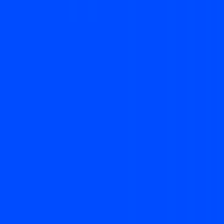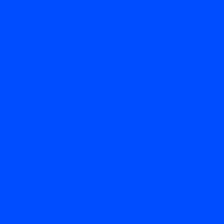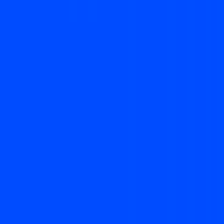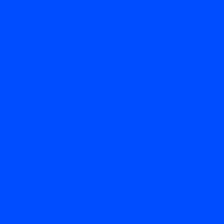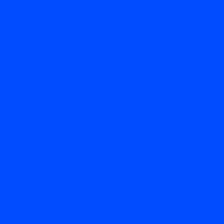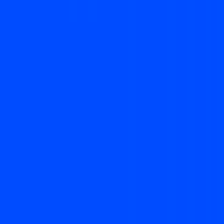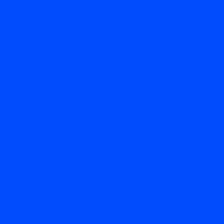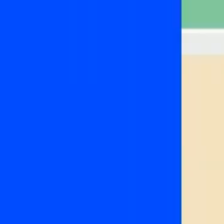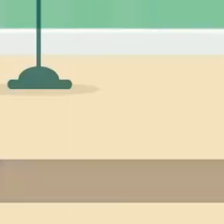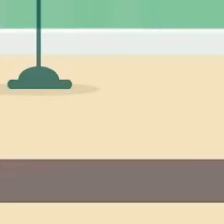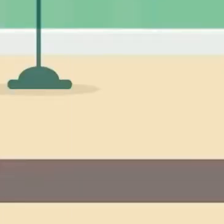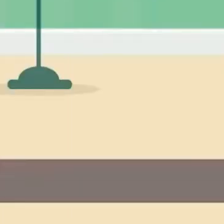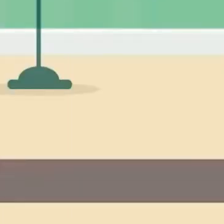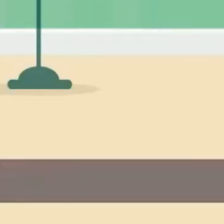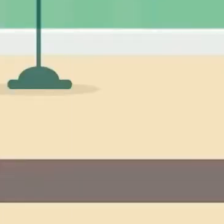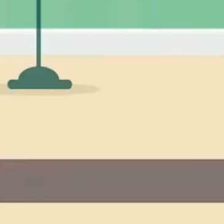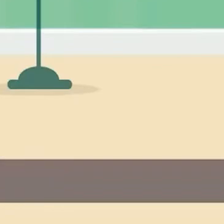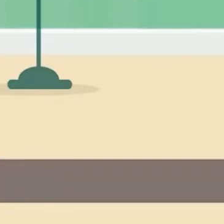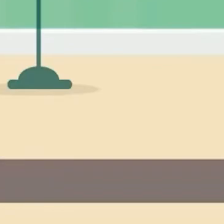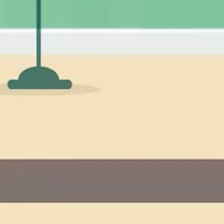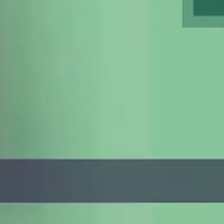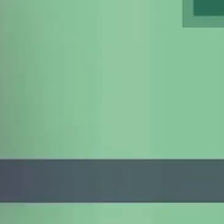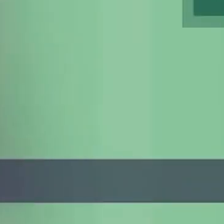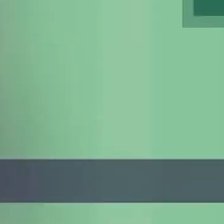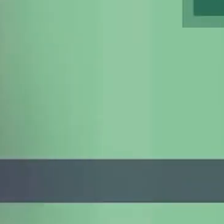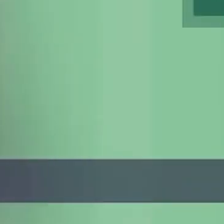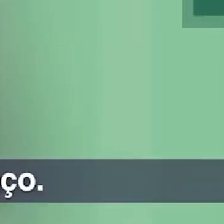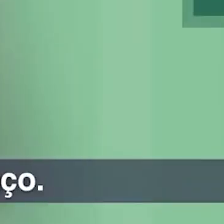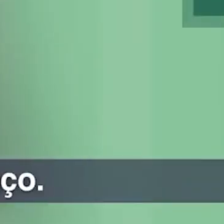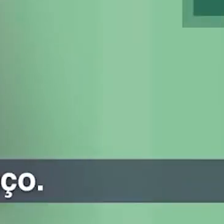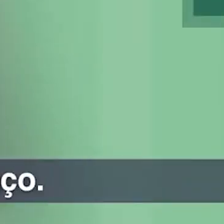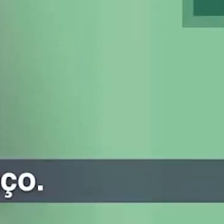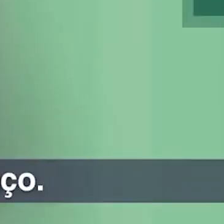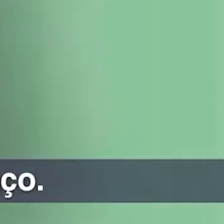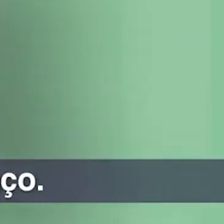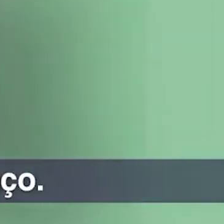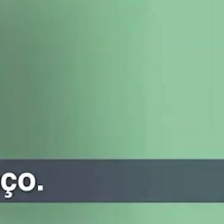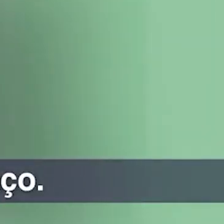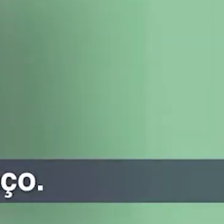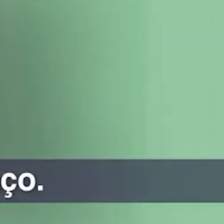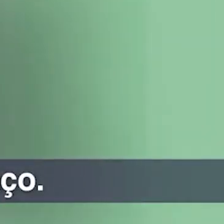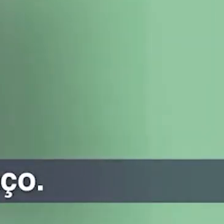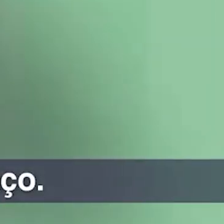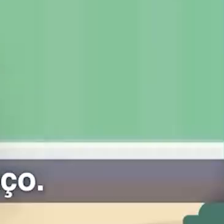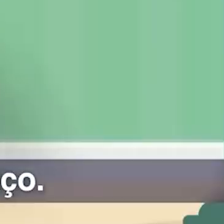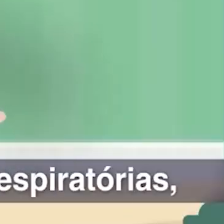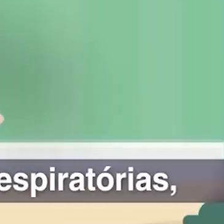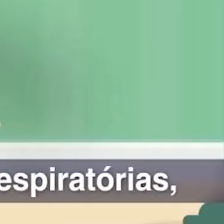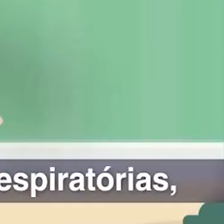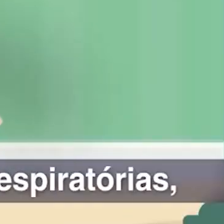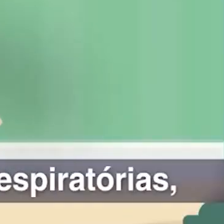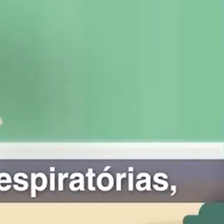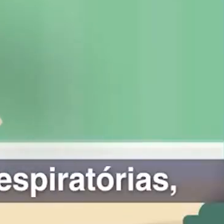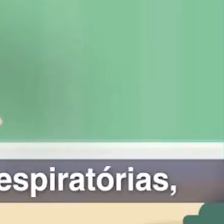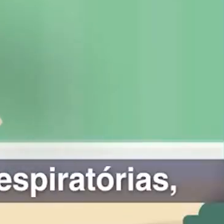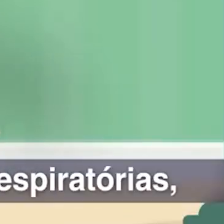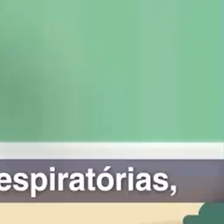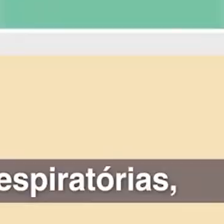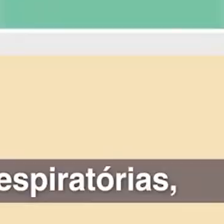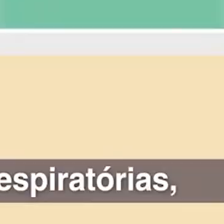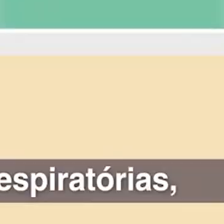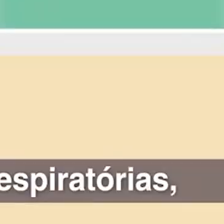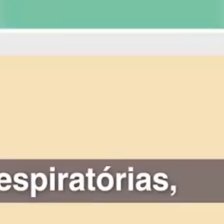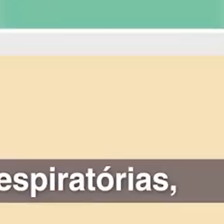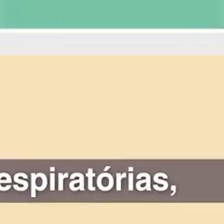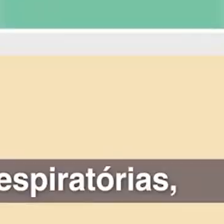que se deve ter ao tossir? Na hora de tossir ou espirrar, cubra a boca com a parte interna do braço. Essa atitude evita